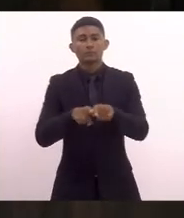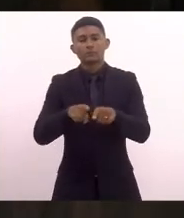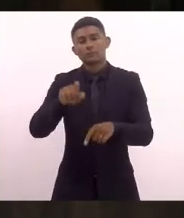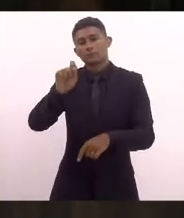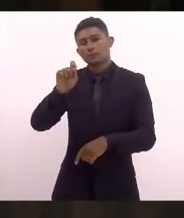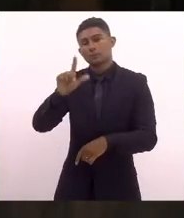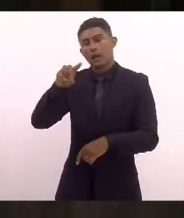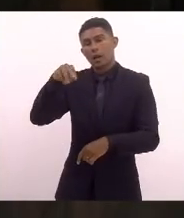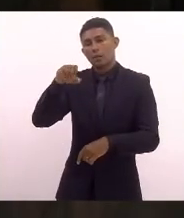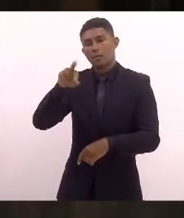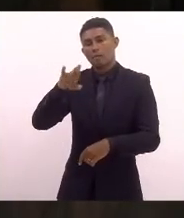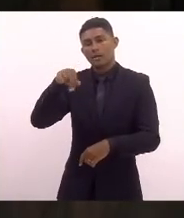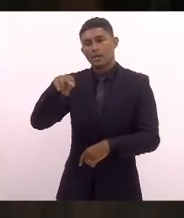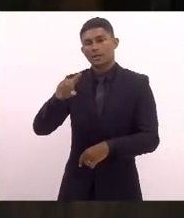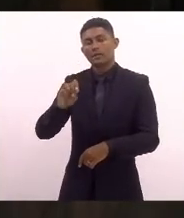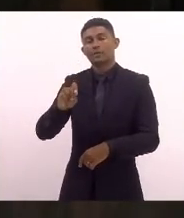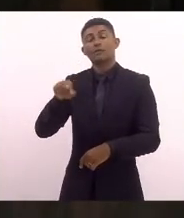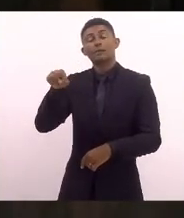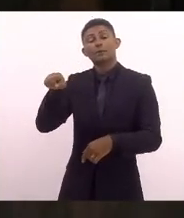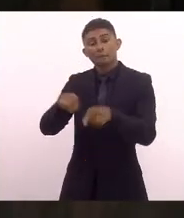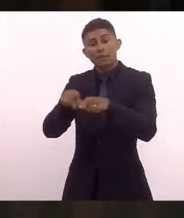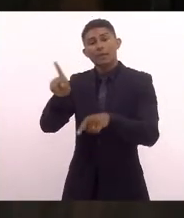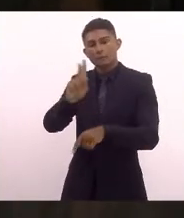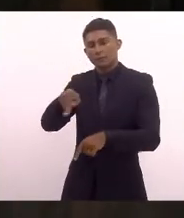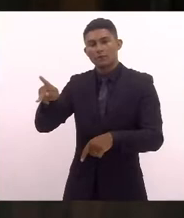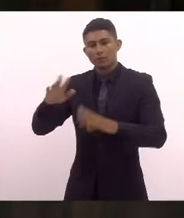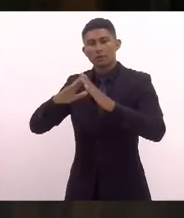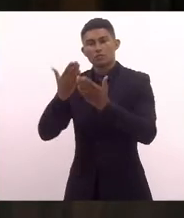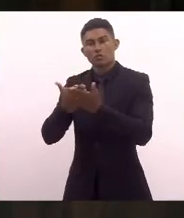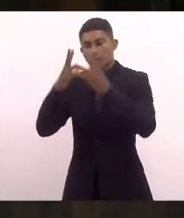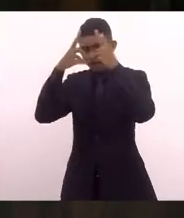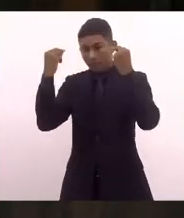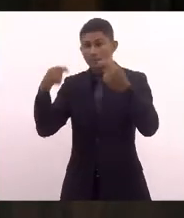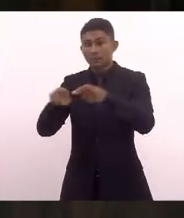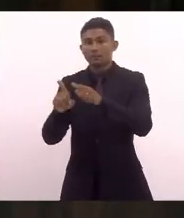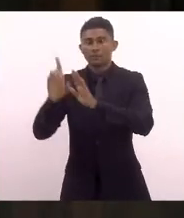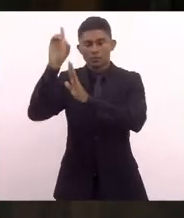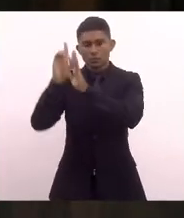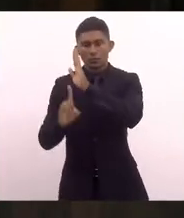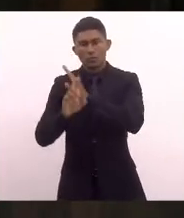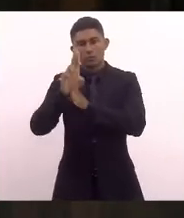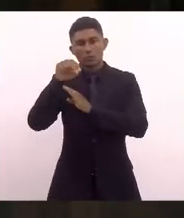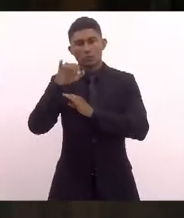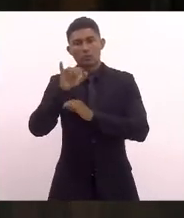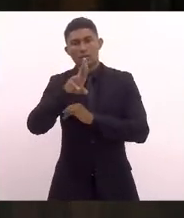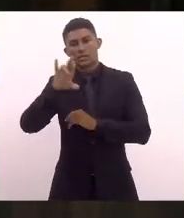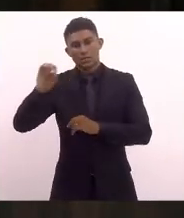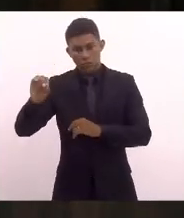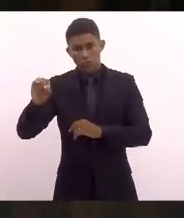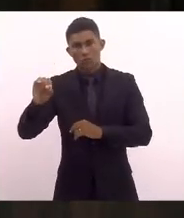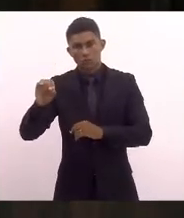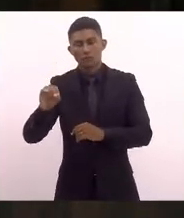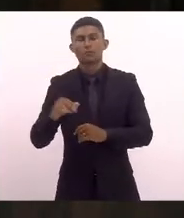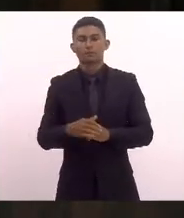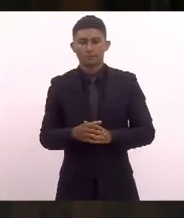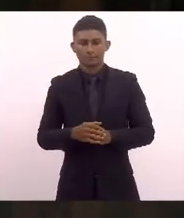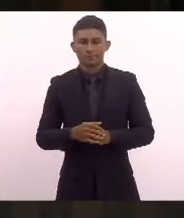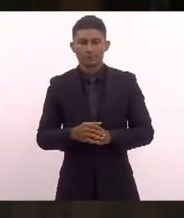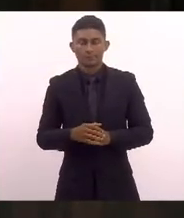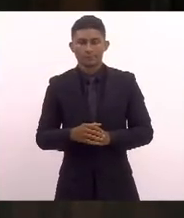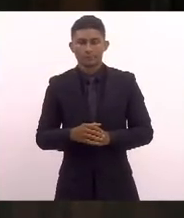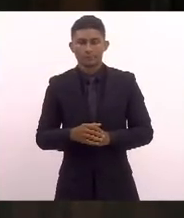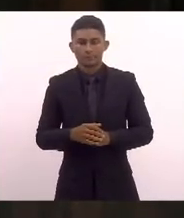Moreira, professora da Escola de Enfermagem, membro da diretoria da Unirio, Abradenf, Academia Brasileira de História